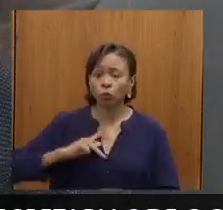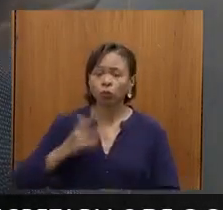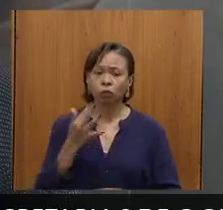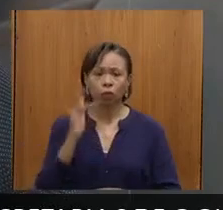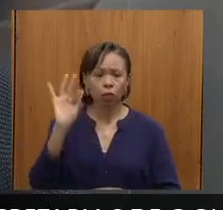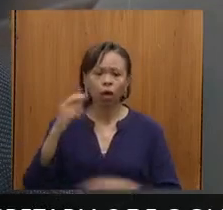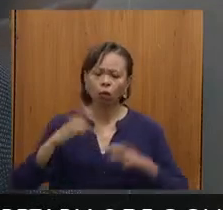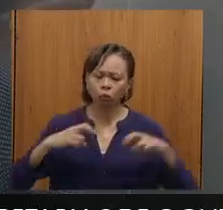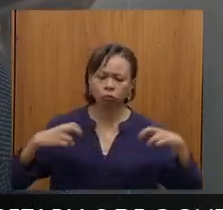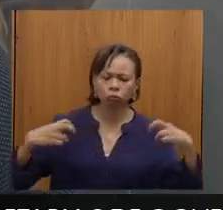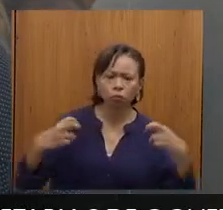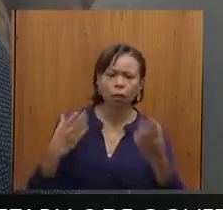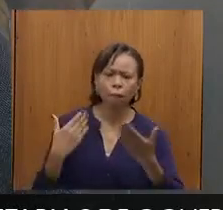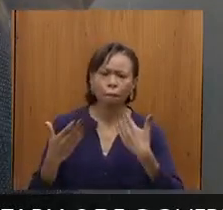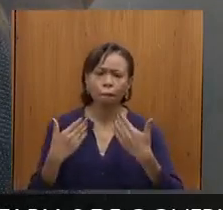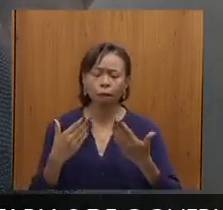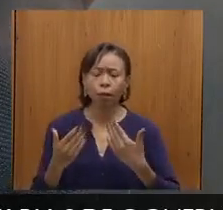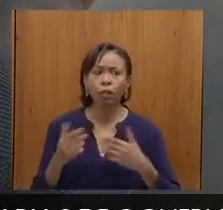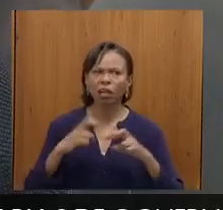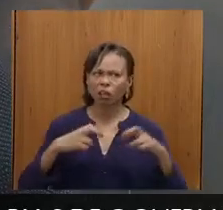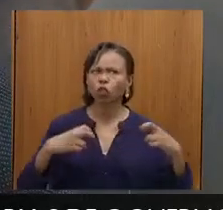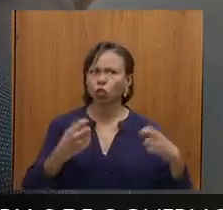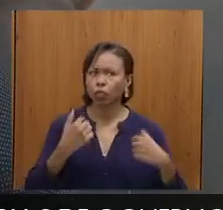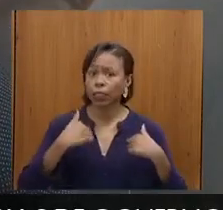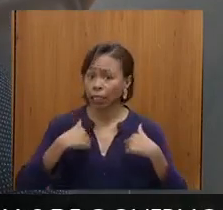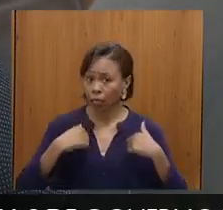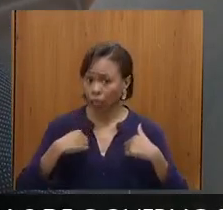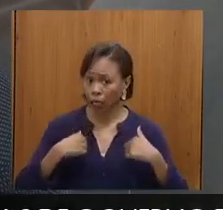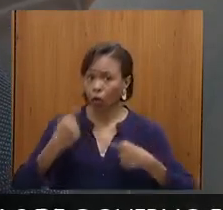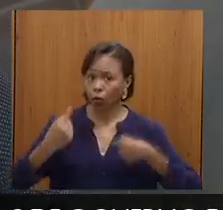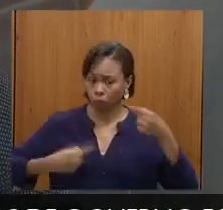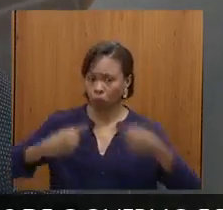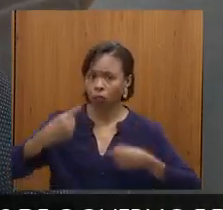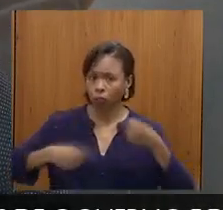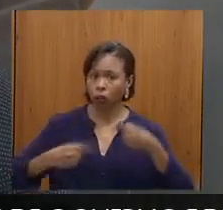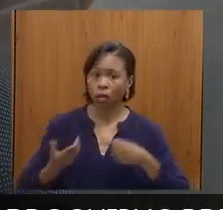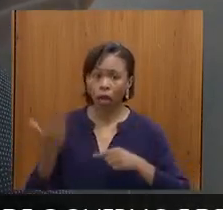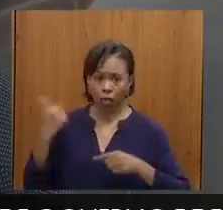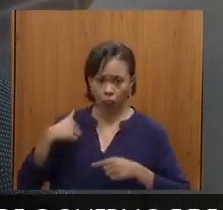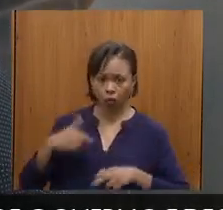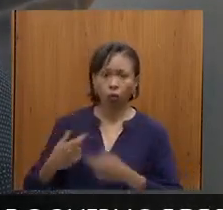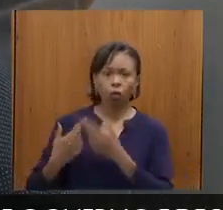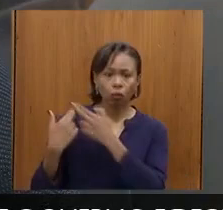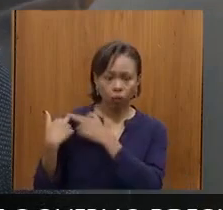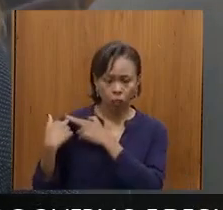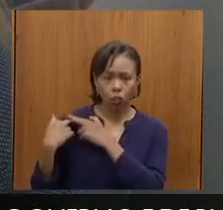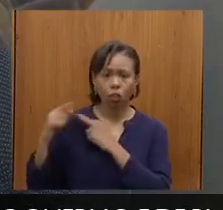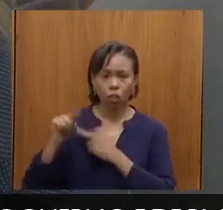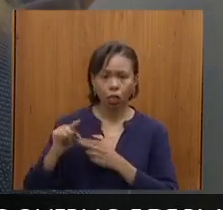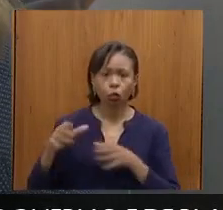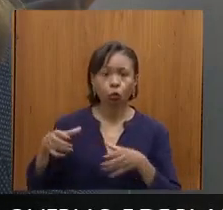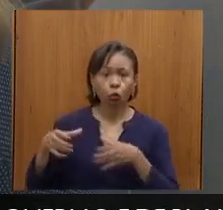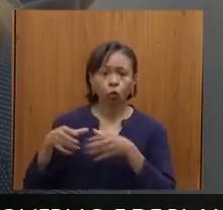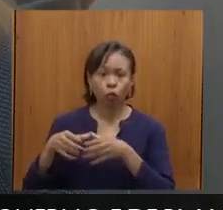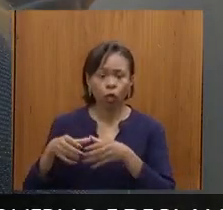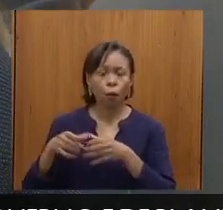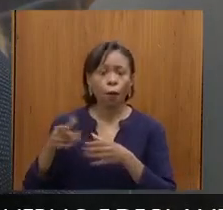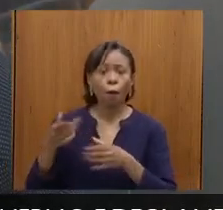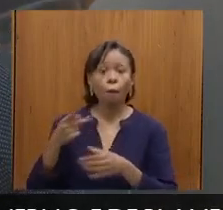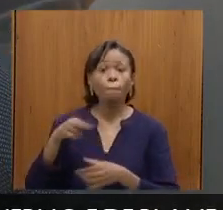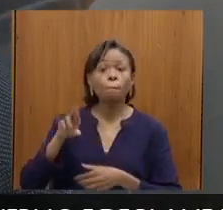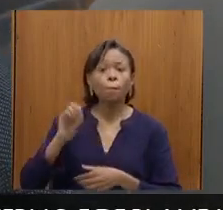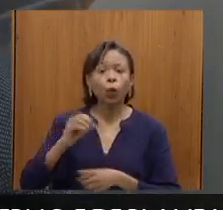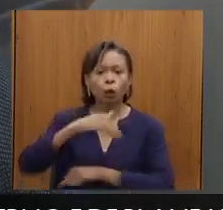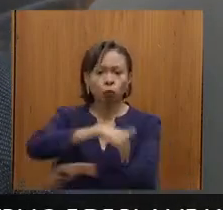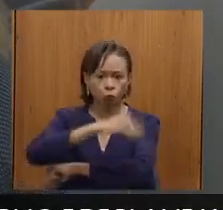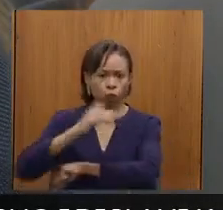isso para eu citar só as reuniões que eu fiz enquanto estive à frente do comitê coordenador próprio Madinho, acredito que o secretário Luiz